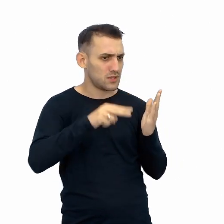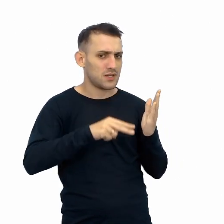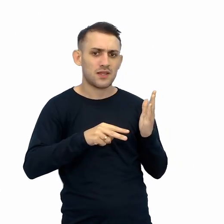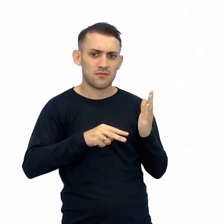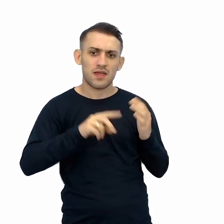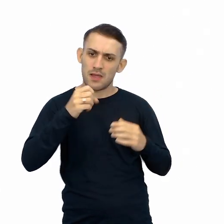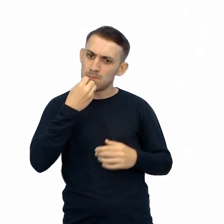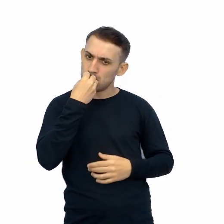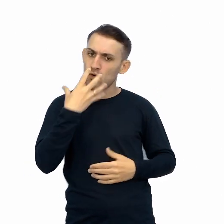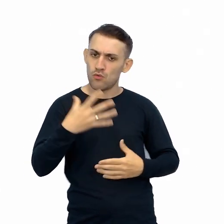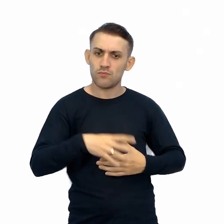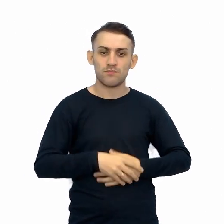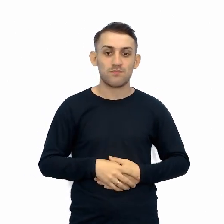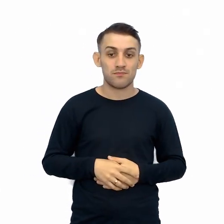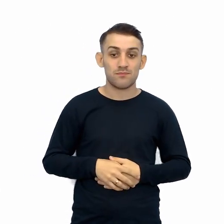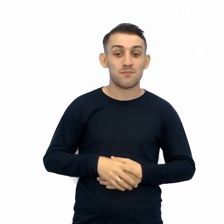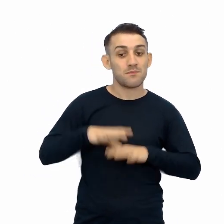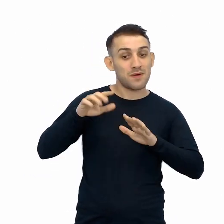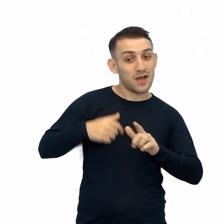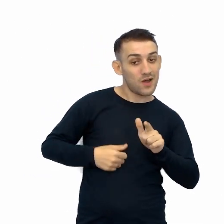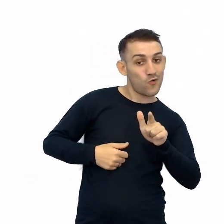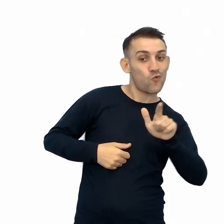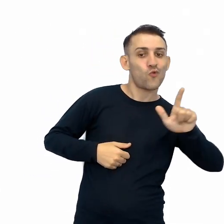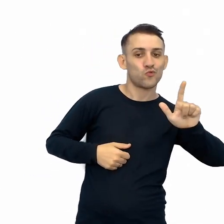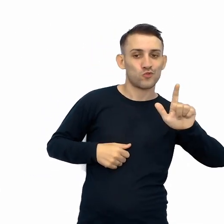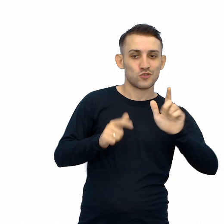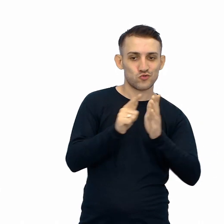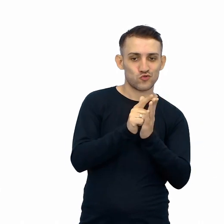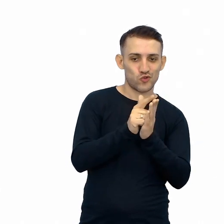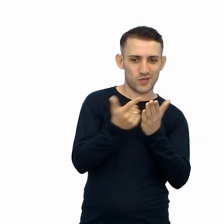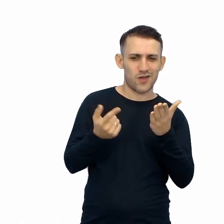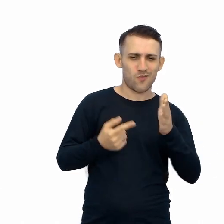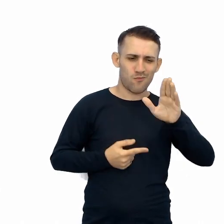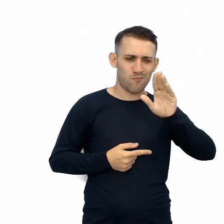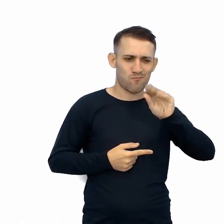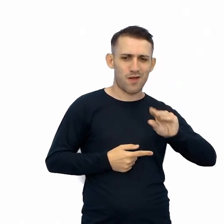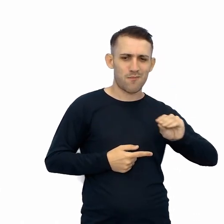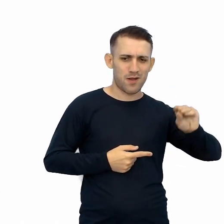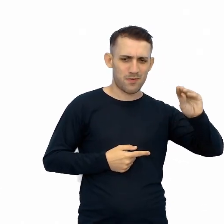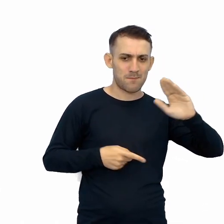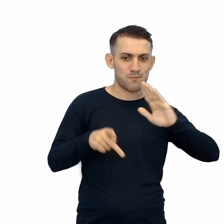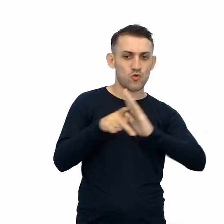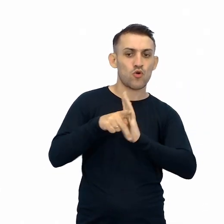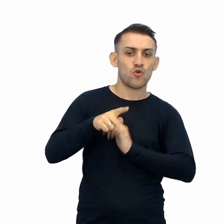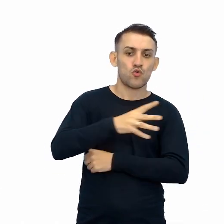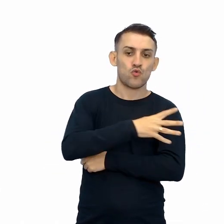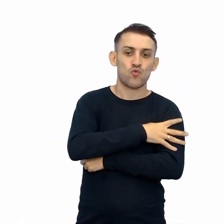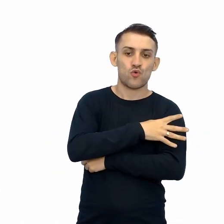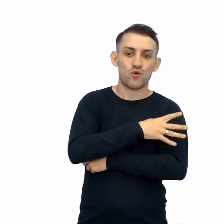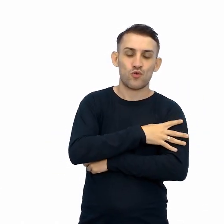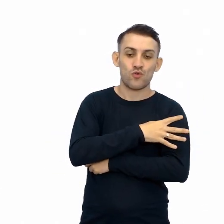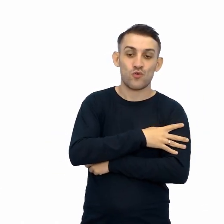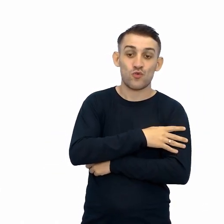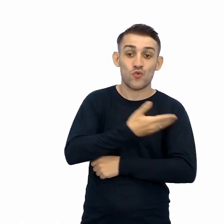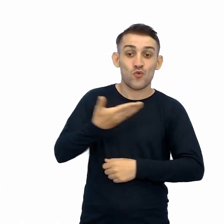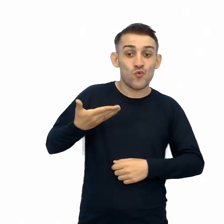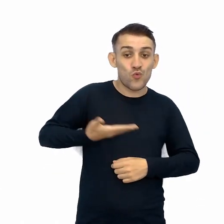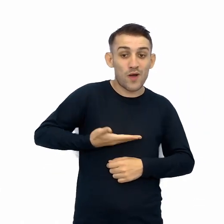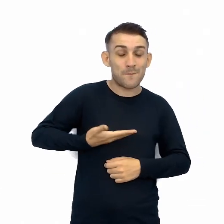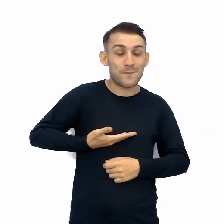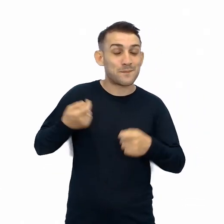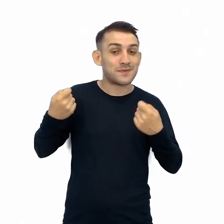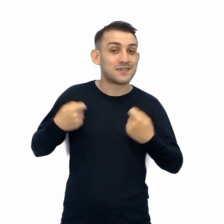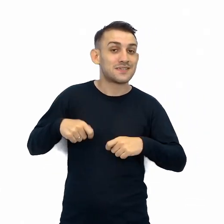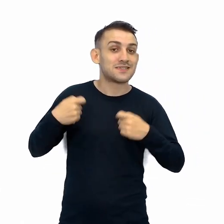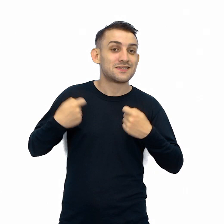bom conto. Já no caso do jornal falado, no quarto ano, os colegas vão ter que